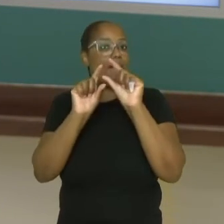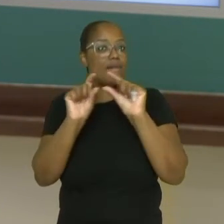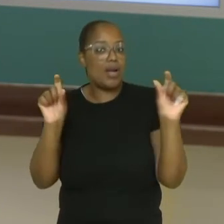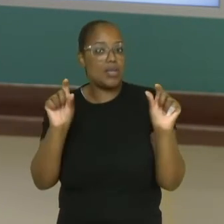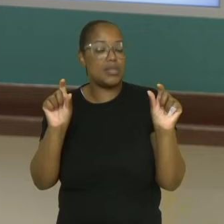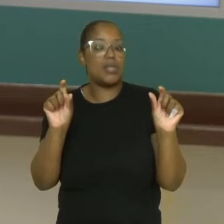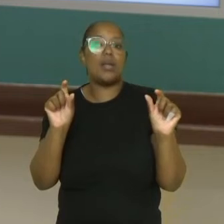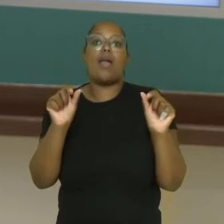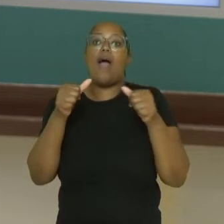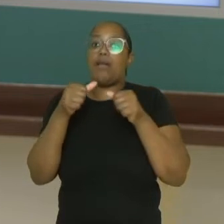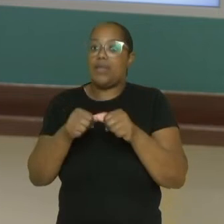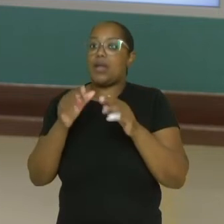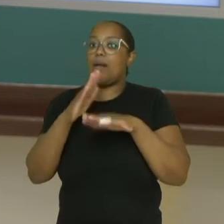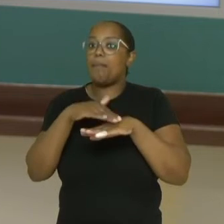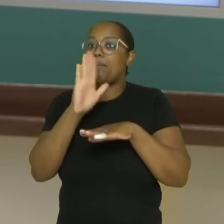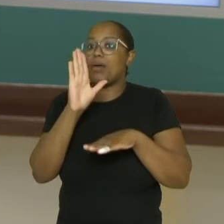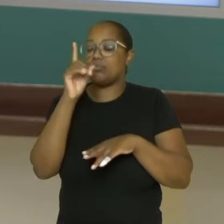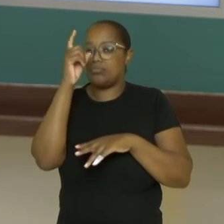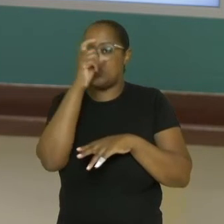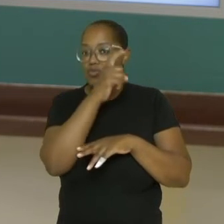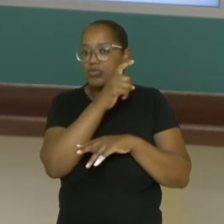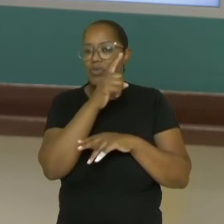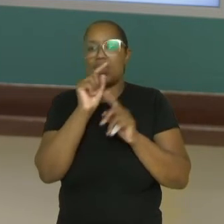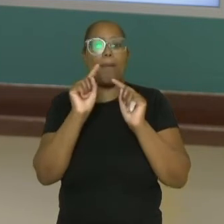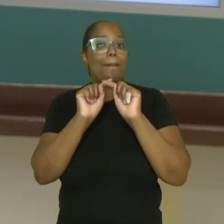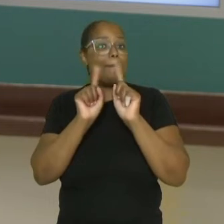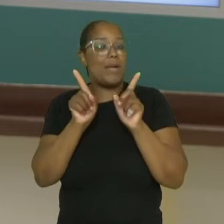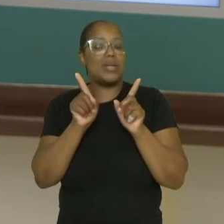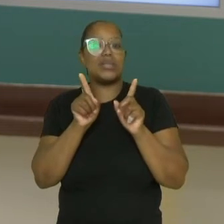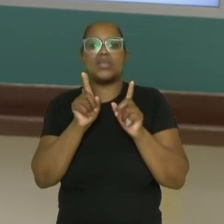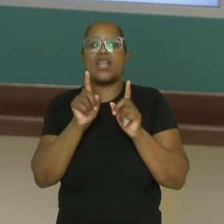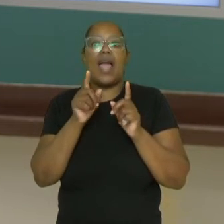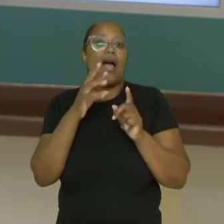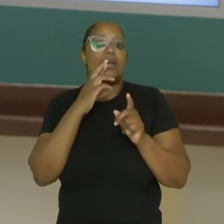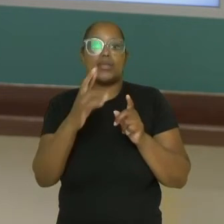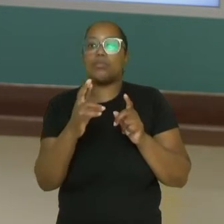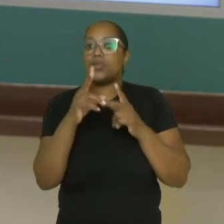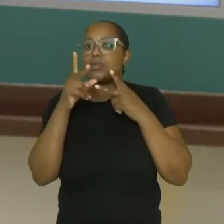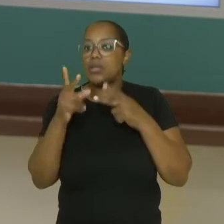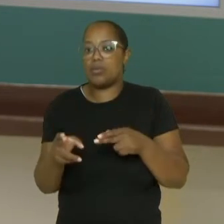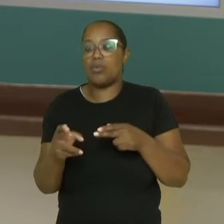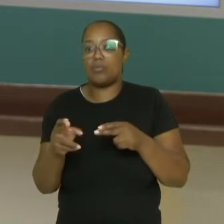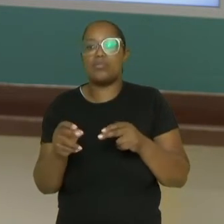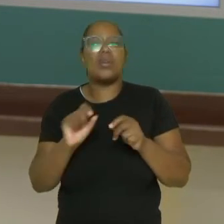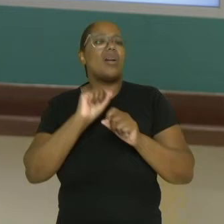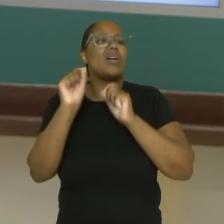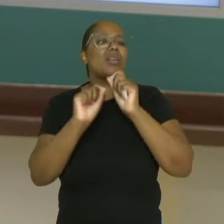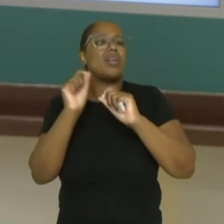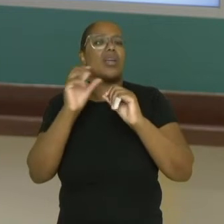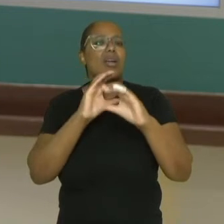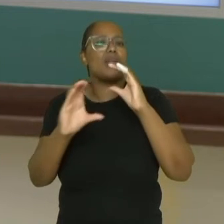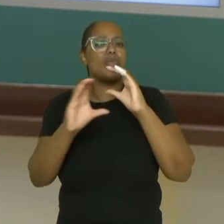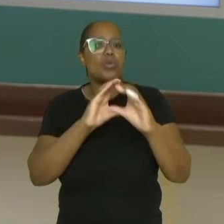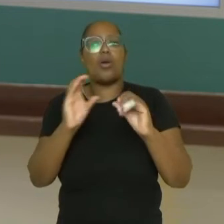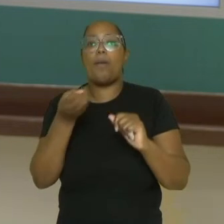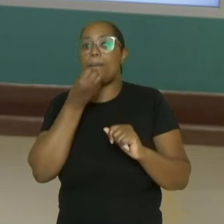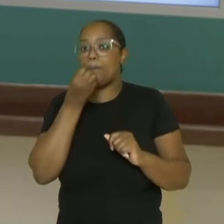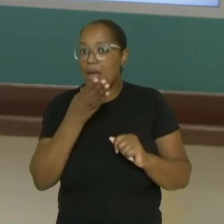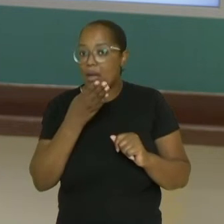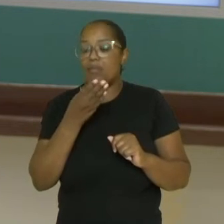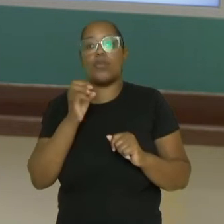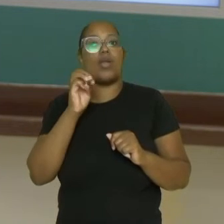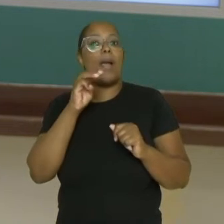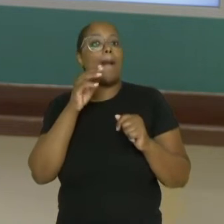Então, fica mais difícil, né? Mas é a mesma resposta, né? Quem cantou muito bem? Maria,